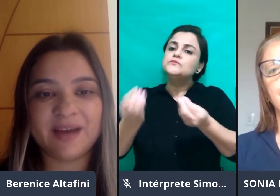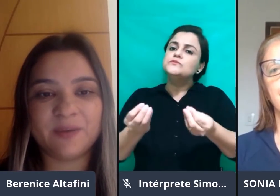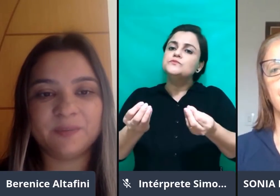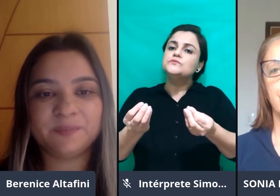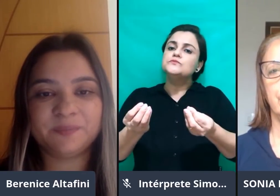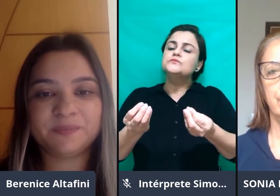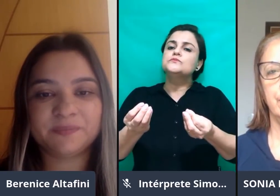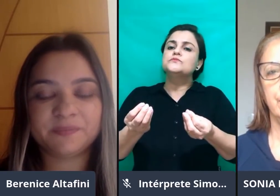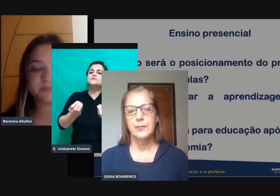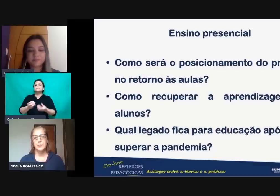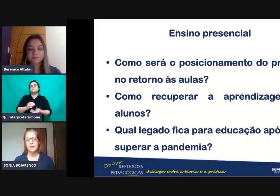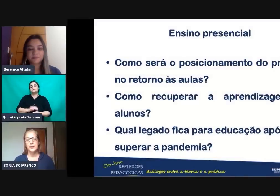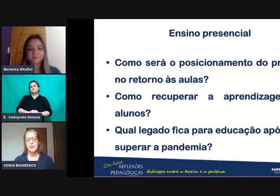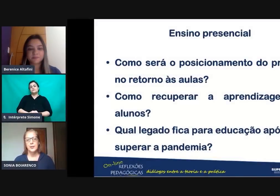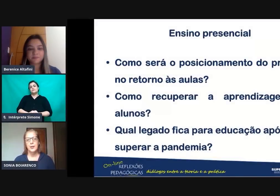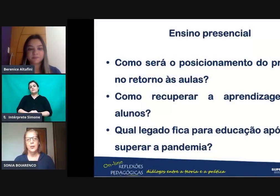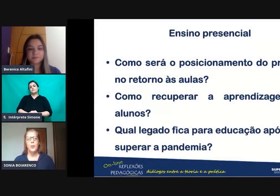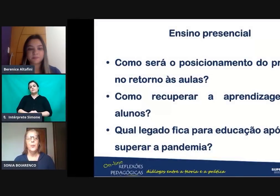presencial?